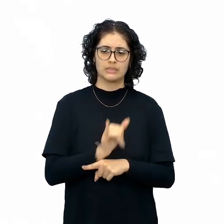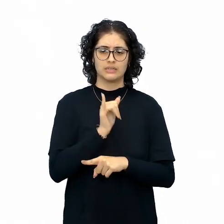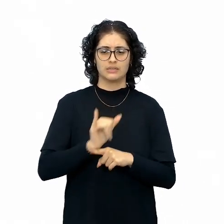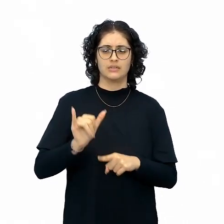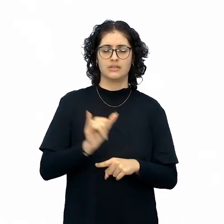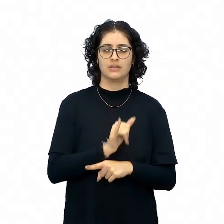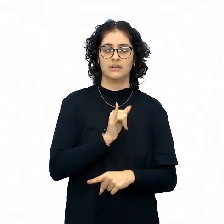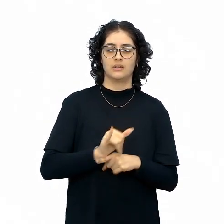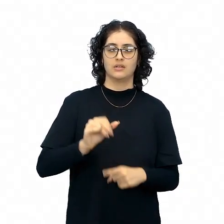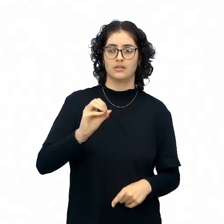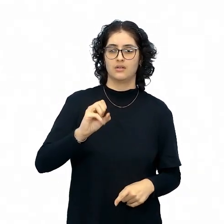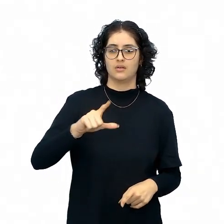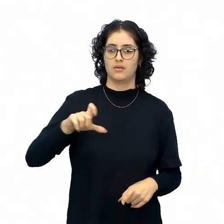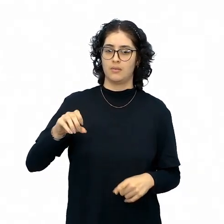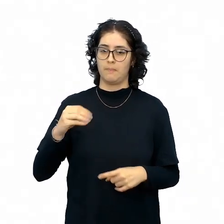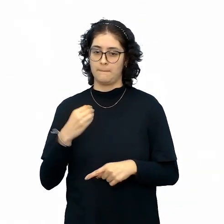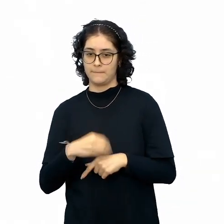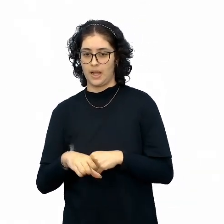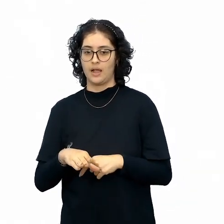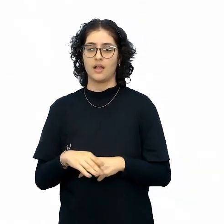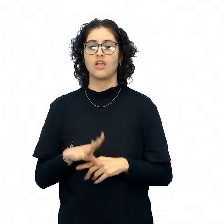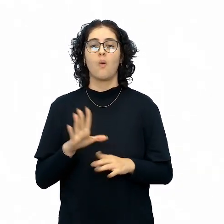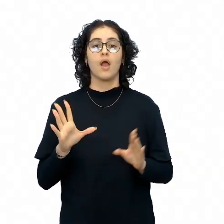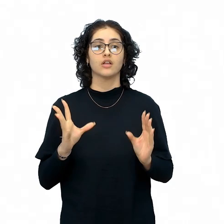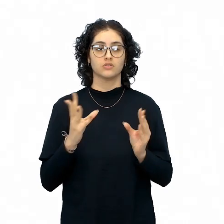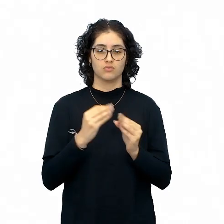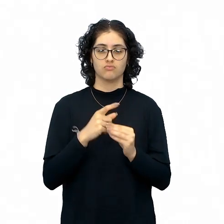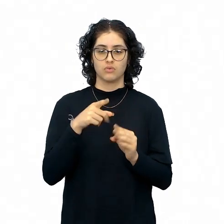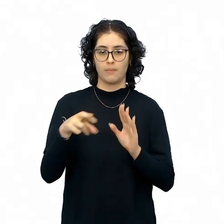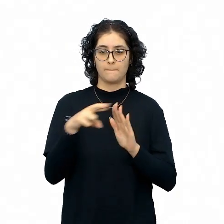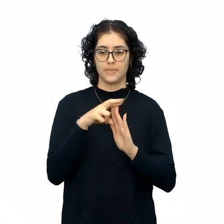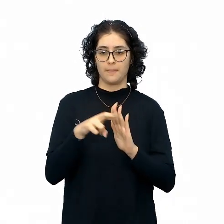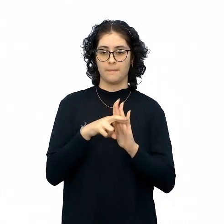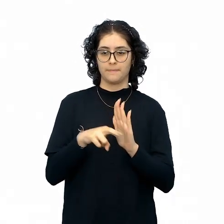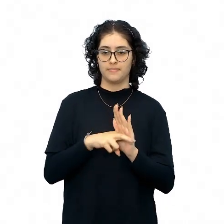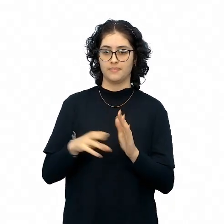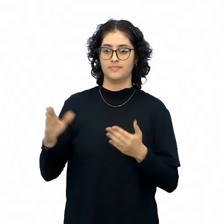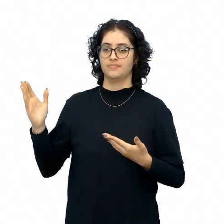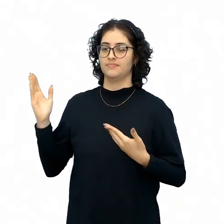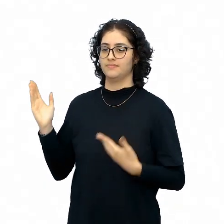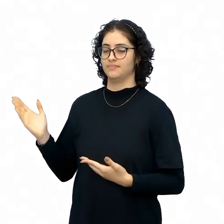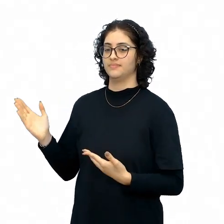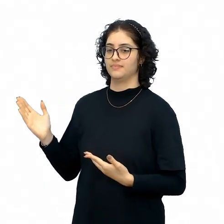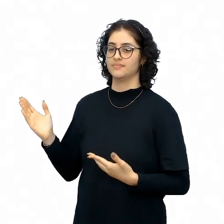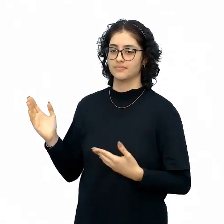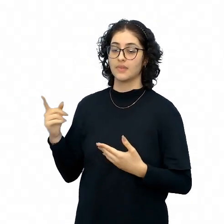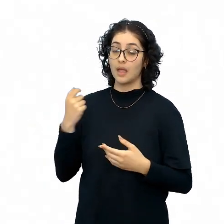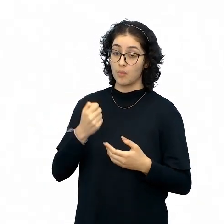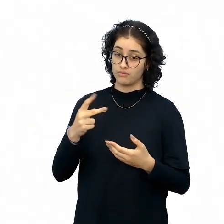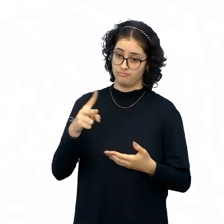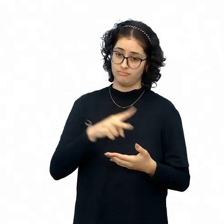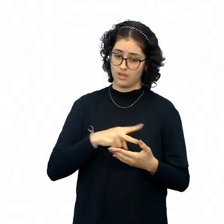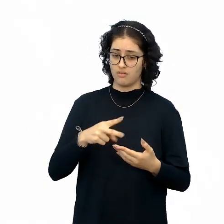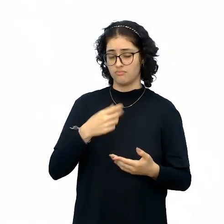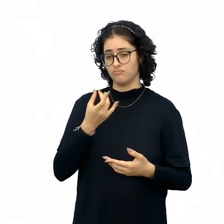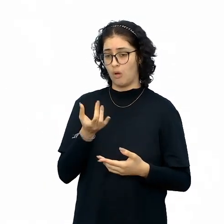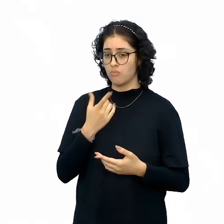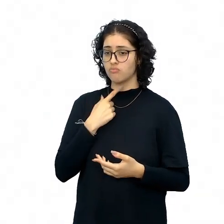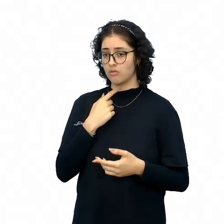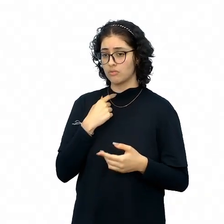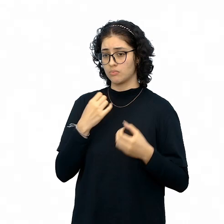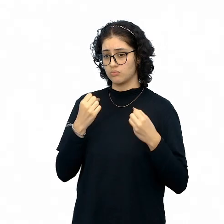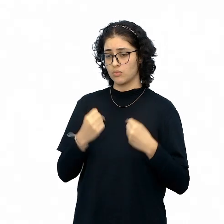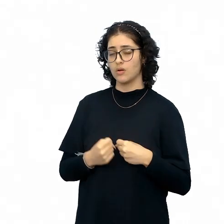indicadas pela Solé, não é? Todas as referências estão aí ao final deste material, se vocês quiserem ler um pouco mais,